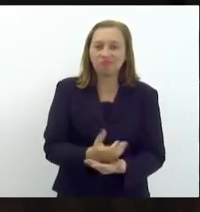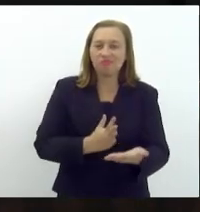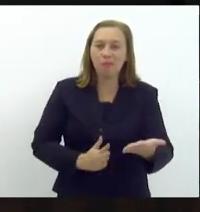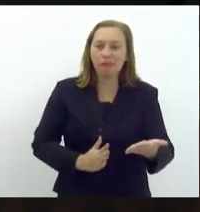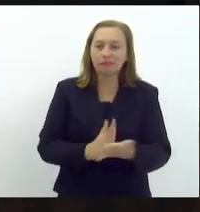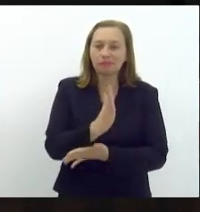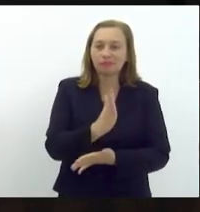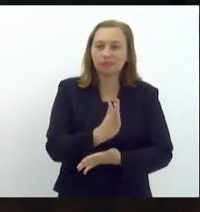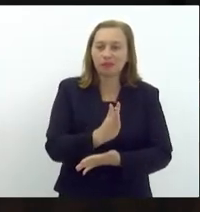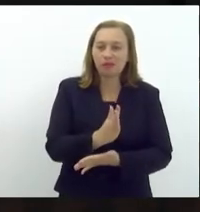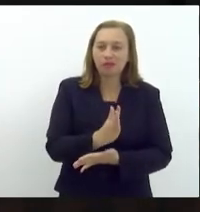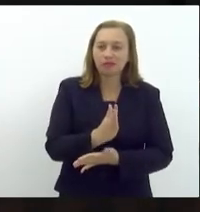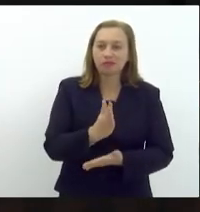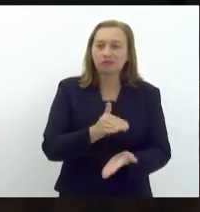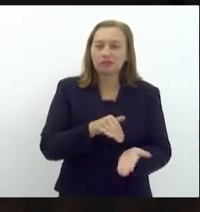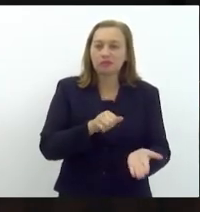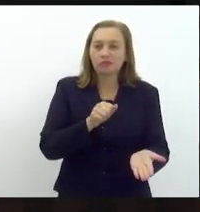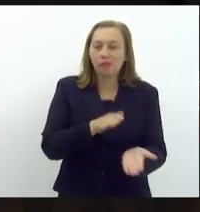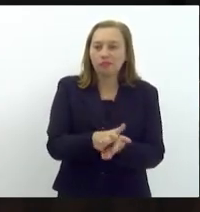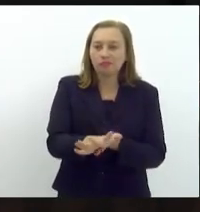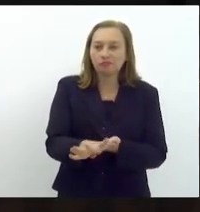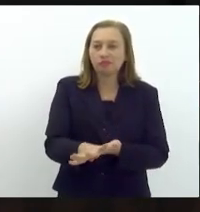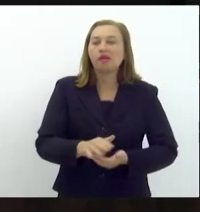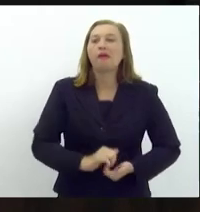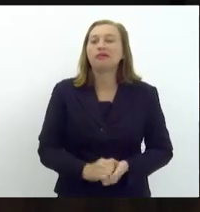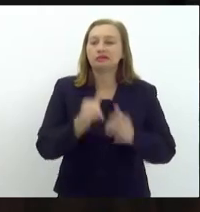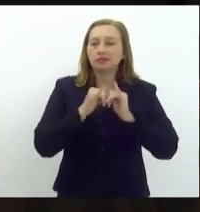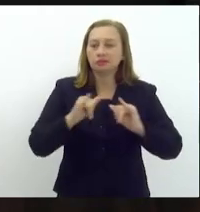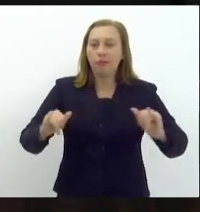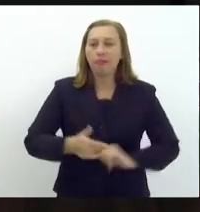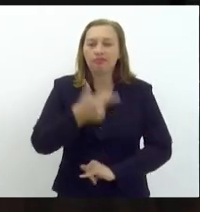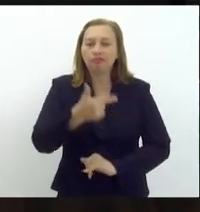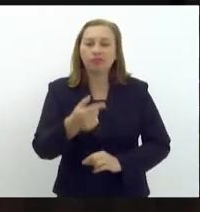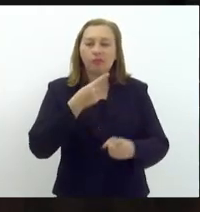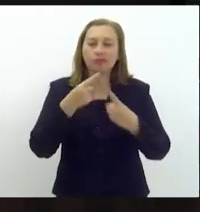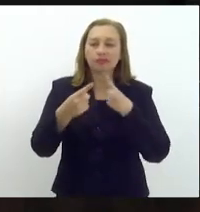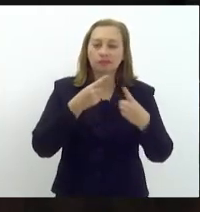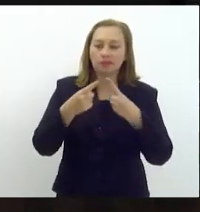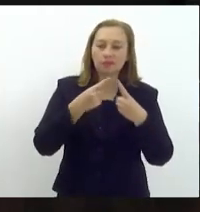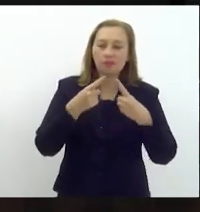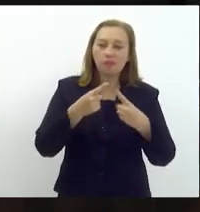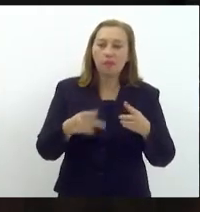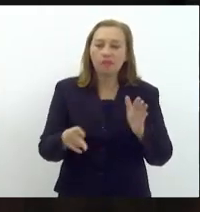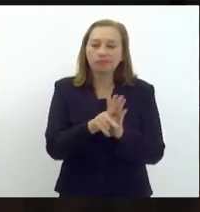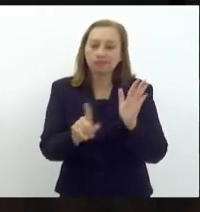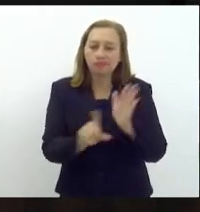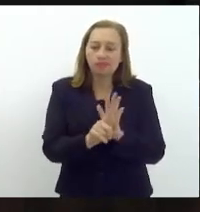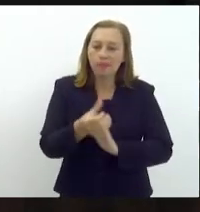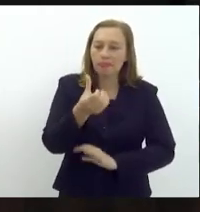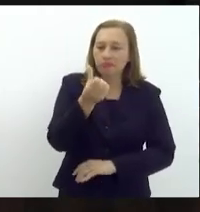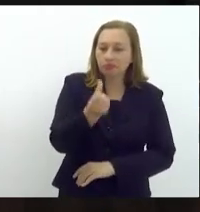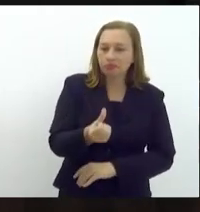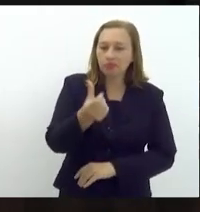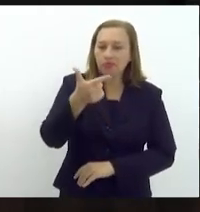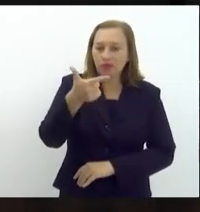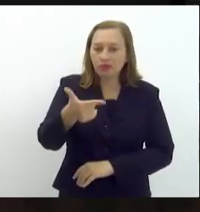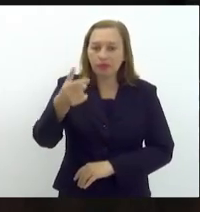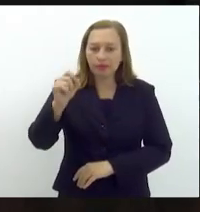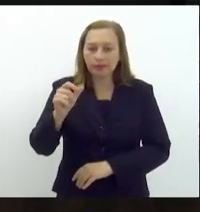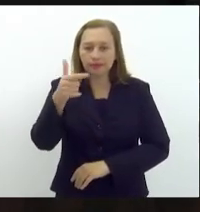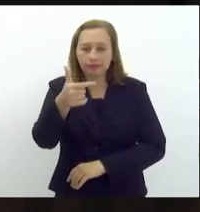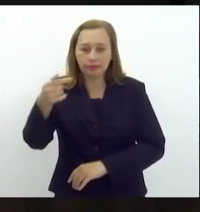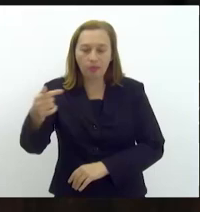aprovado vai autógrafo anuncio em segunda discussão projeto de lei número 6.207